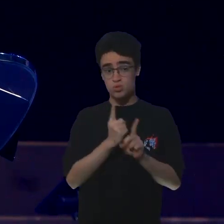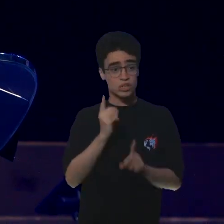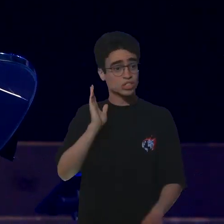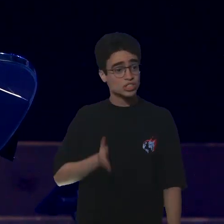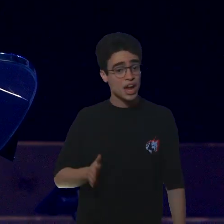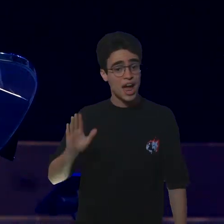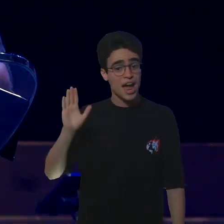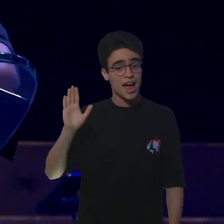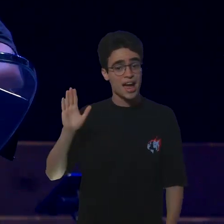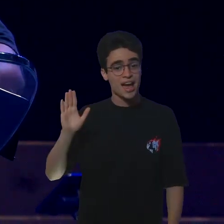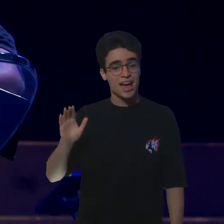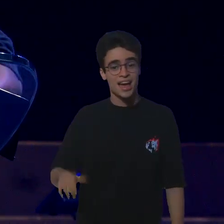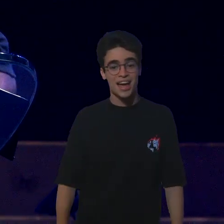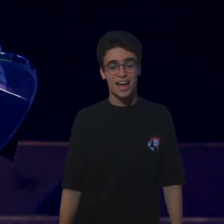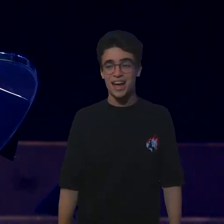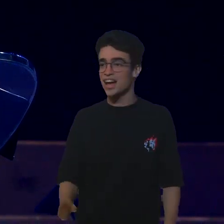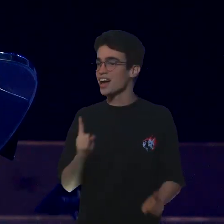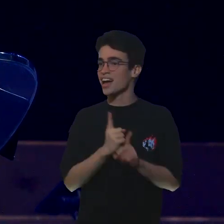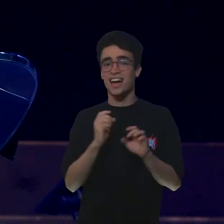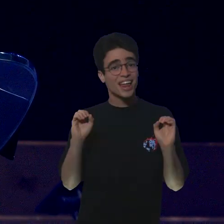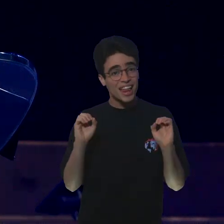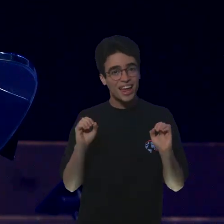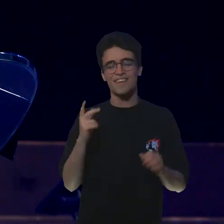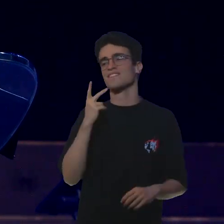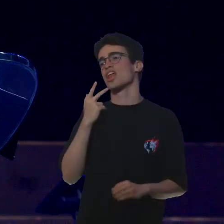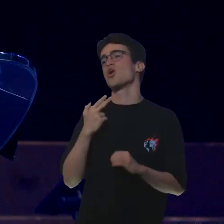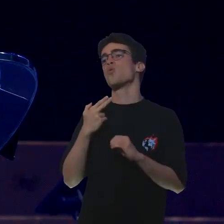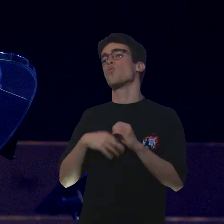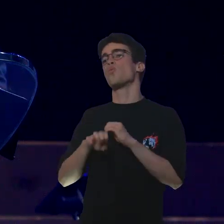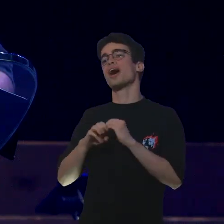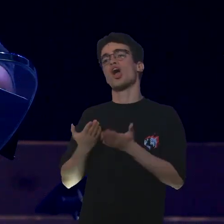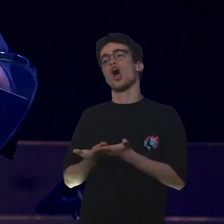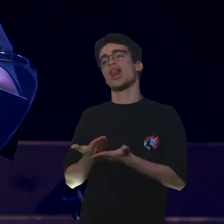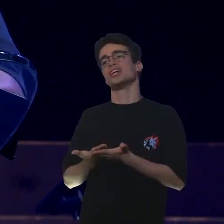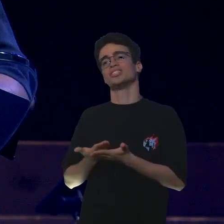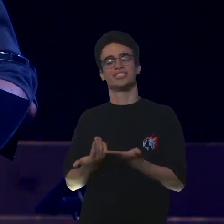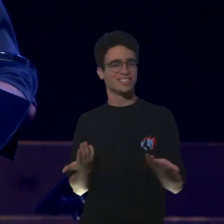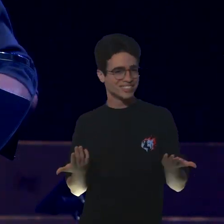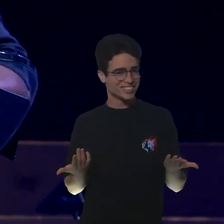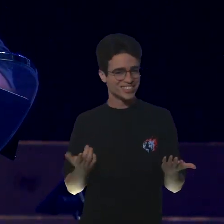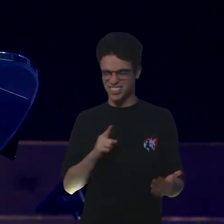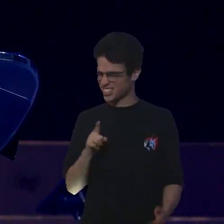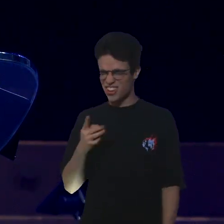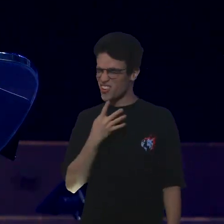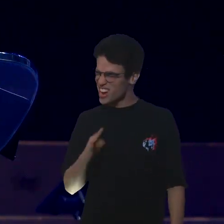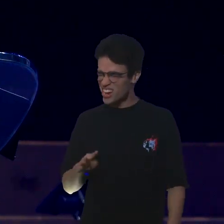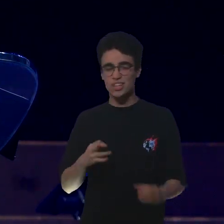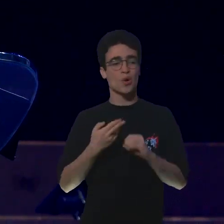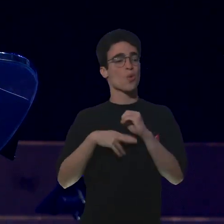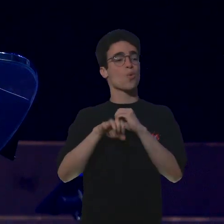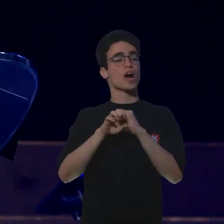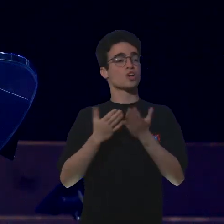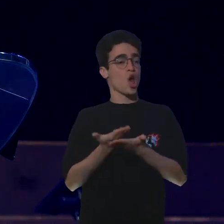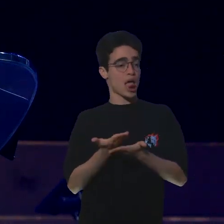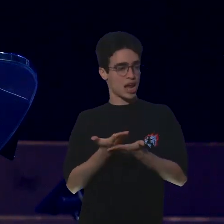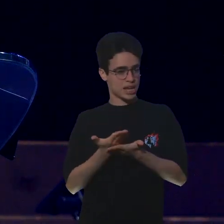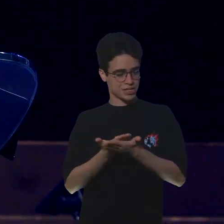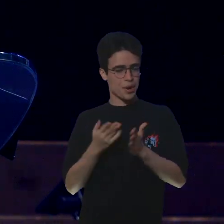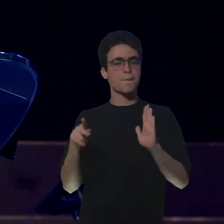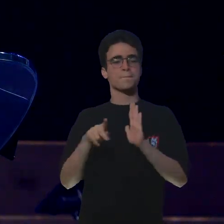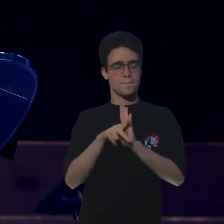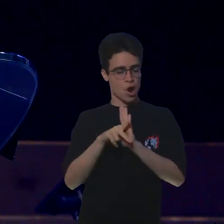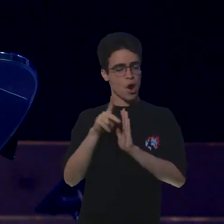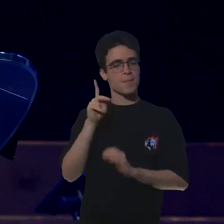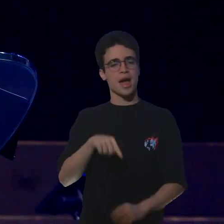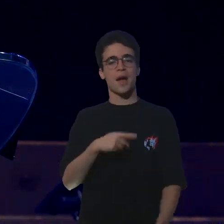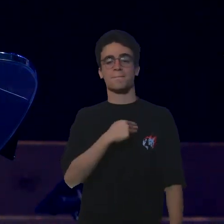amém. Quem não achou, fala One College. Para quem não sabe, o One College é o nosso ministério